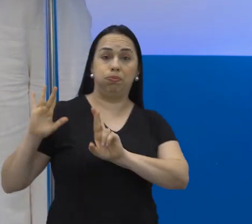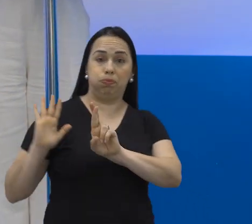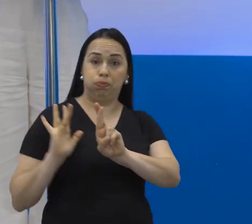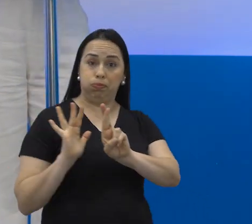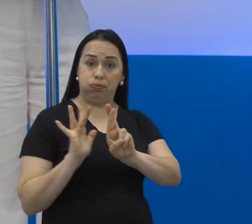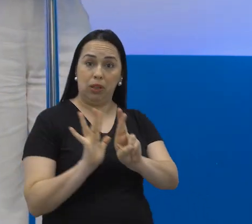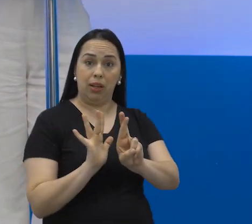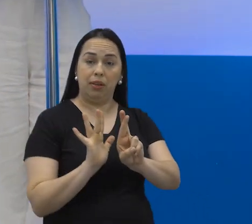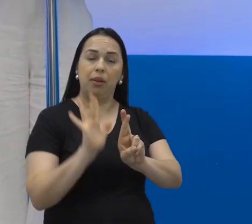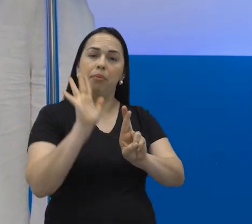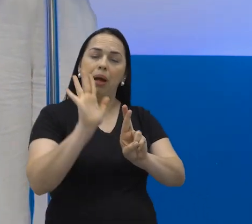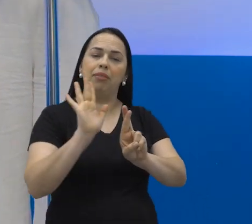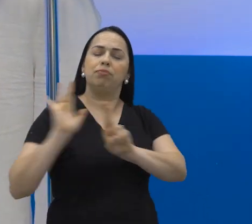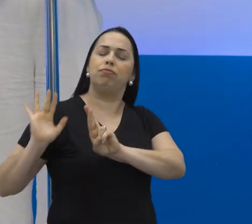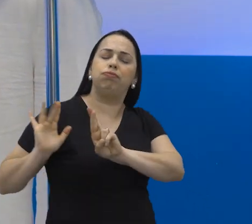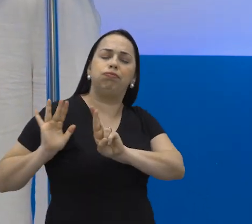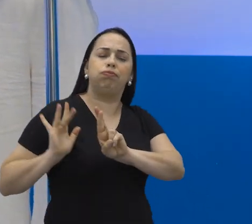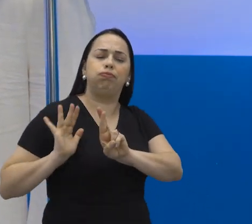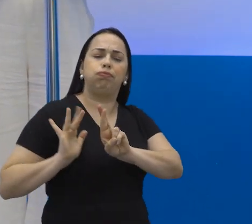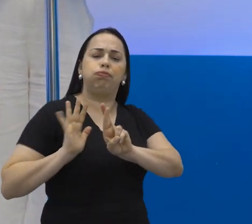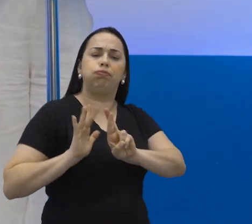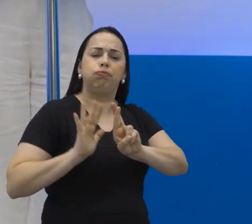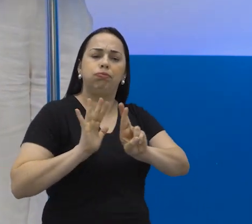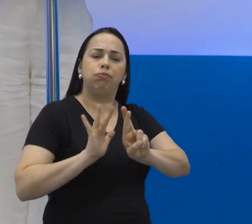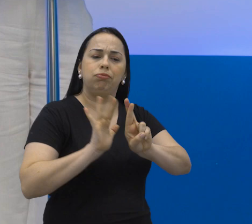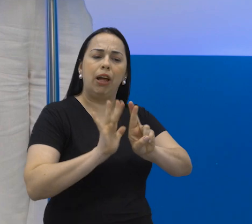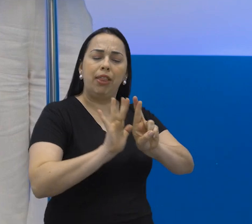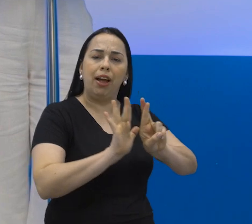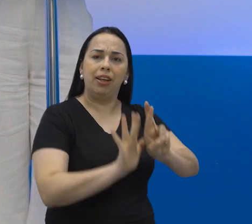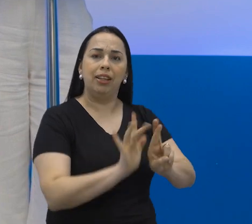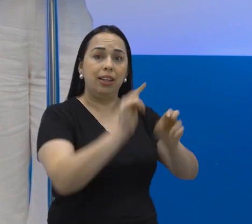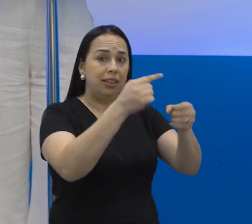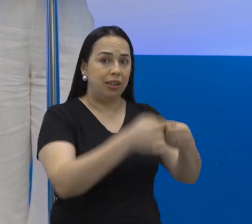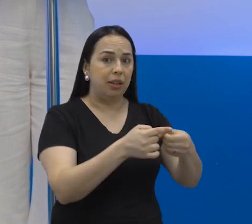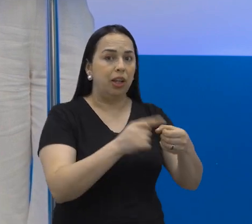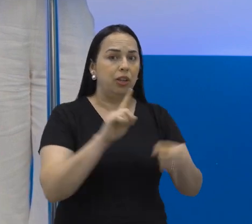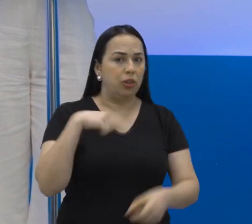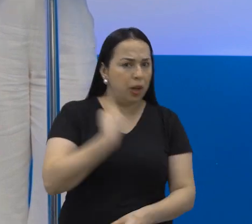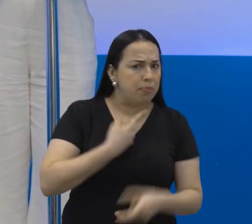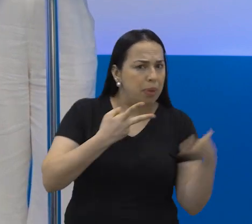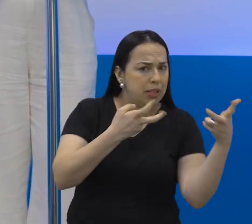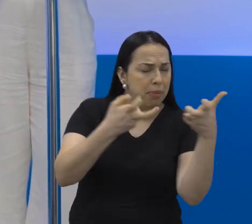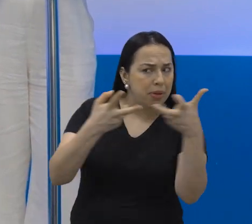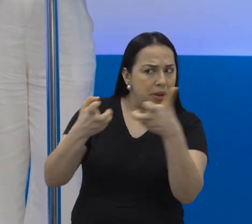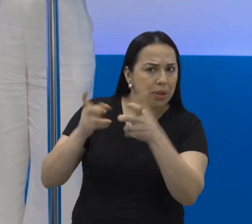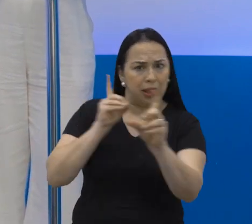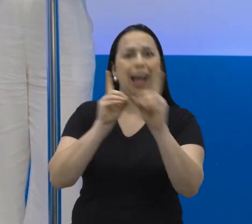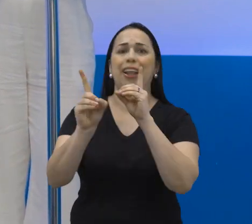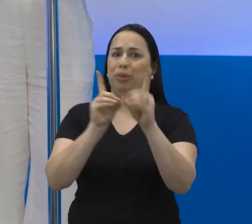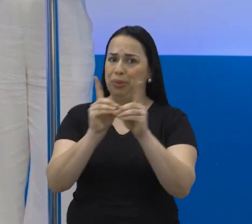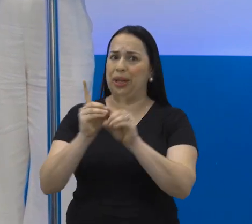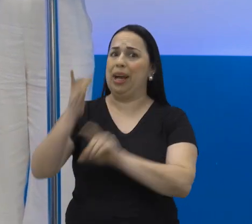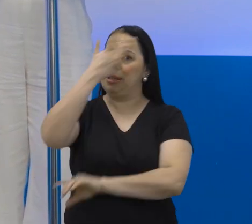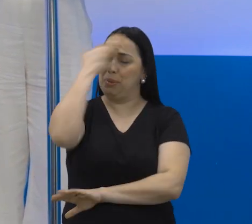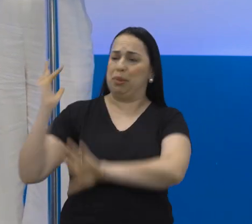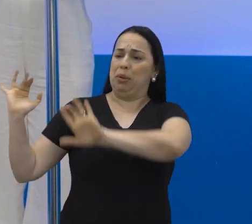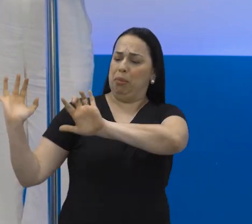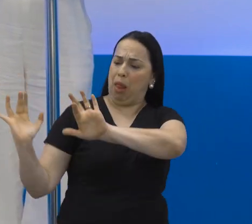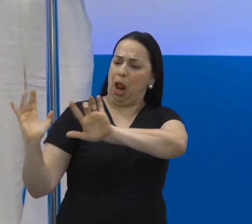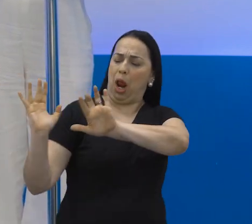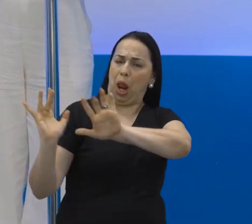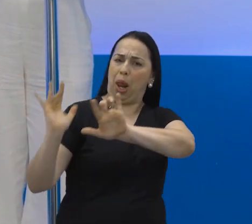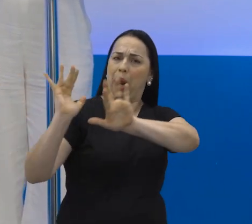romeiros escolhem fazer uma peregrinação até o município. A gente percebe isso na rodovia Presidente Dutra. Aqui na